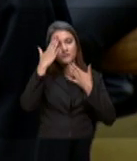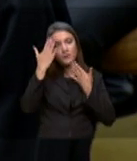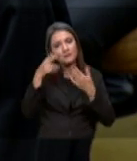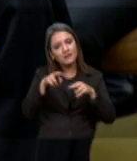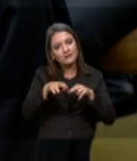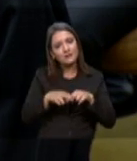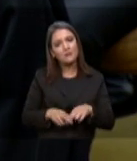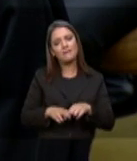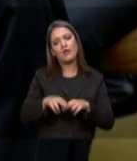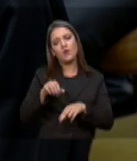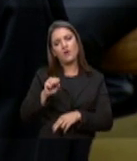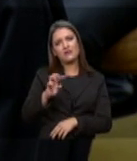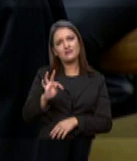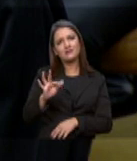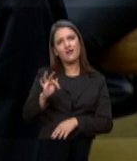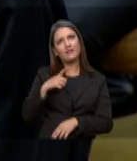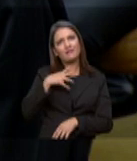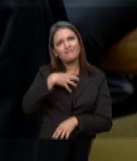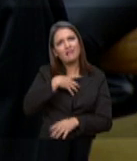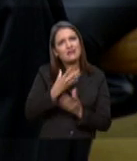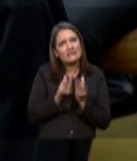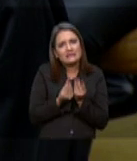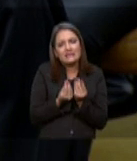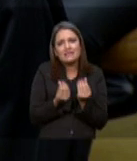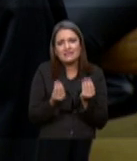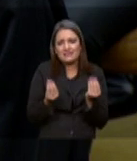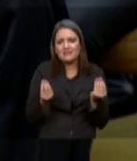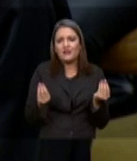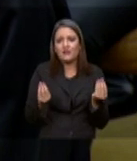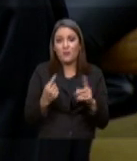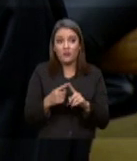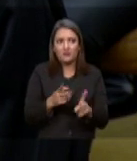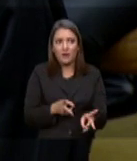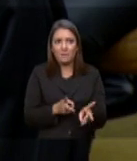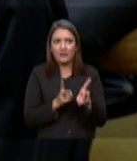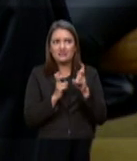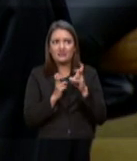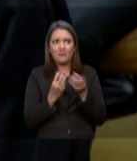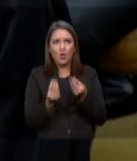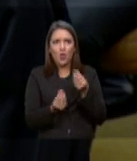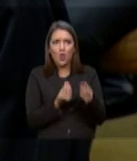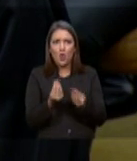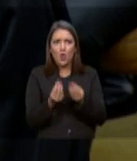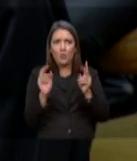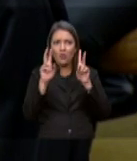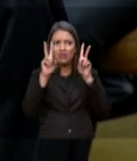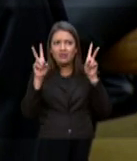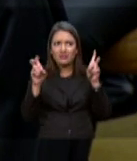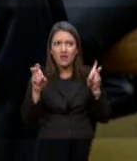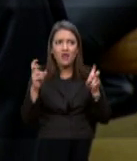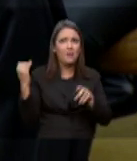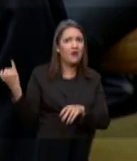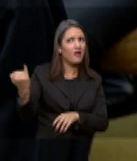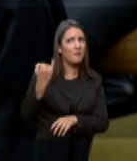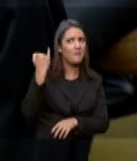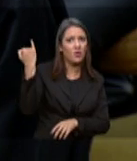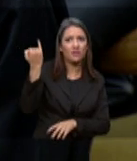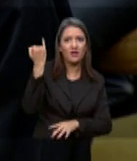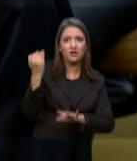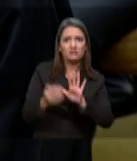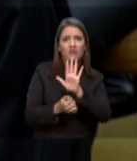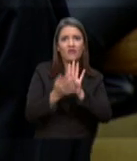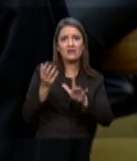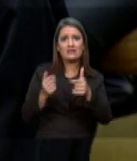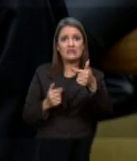sensibilidade dessa colenda corte, que, ao constatar a importância dessas diversas ações